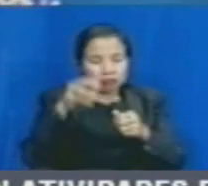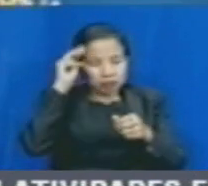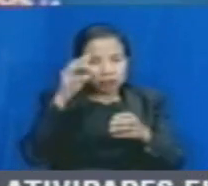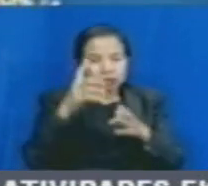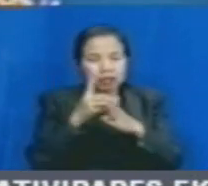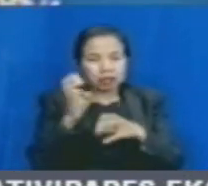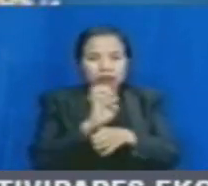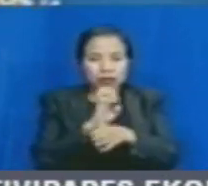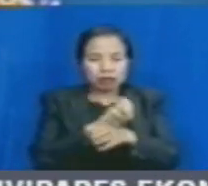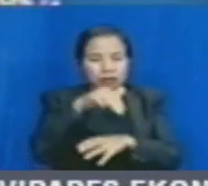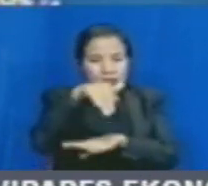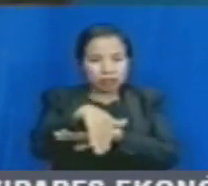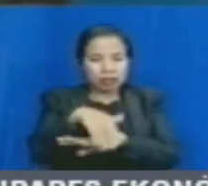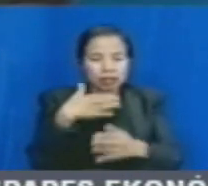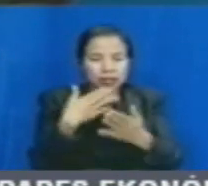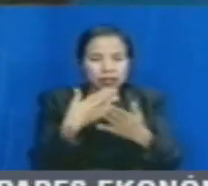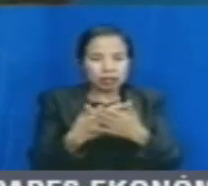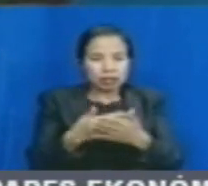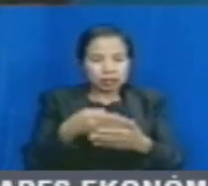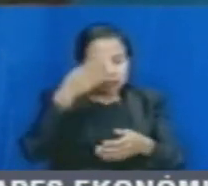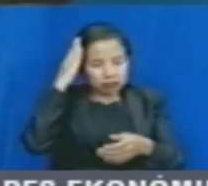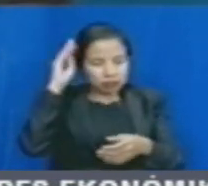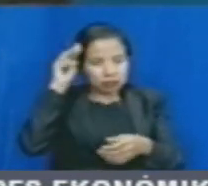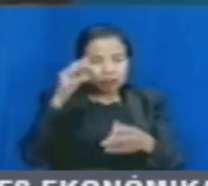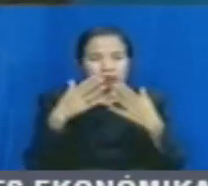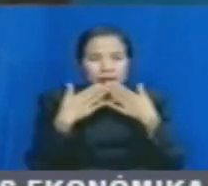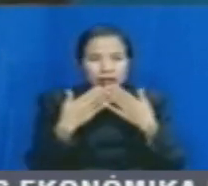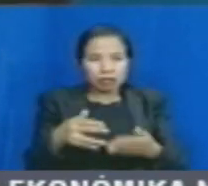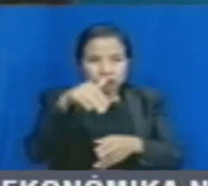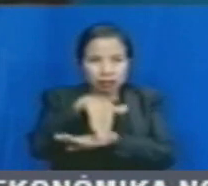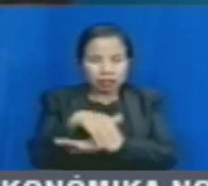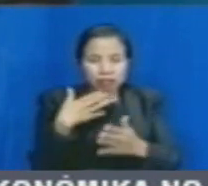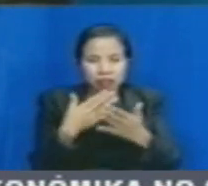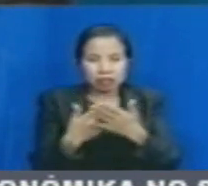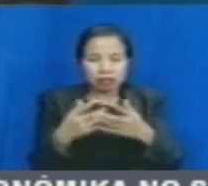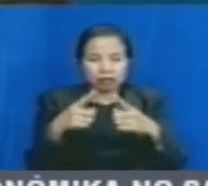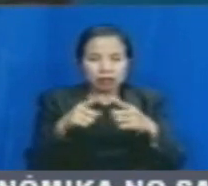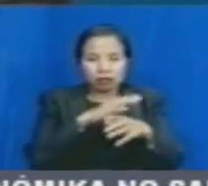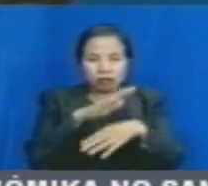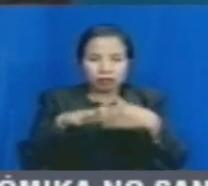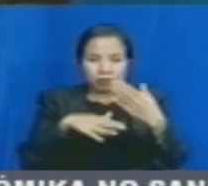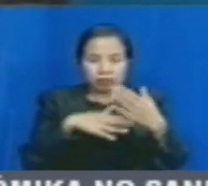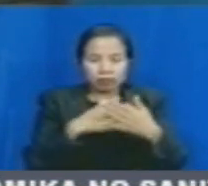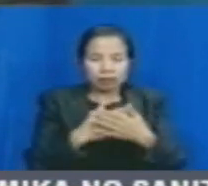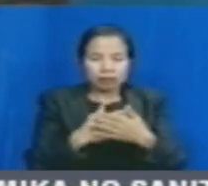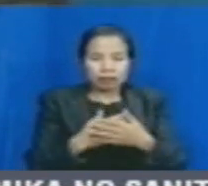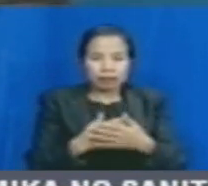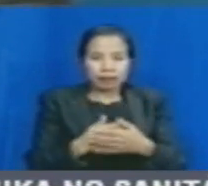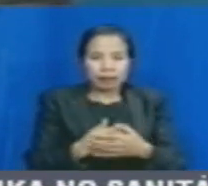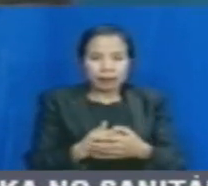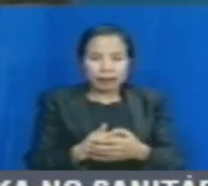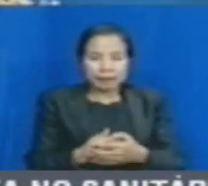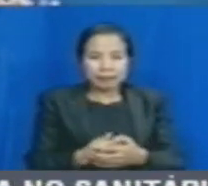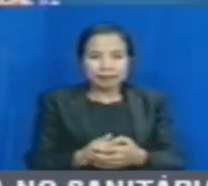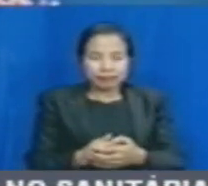econômicos. Kalandiak, senhor ministro. Obrigado, Kalandiak, telespectador Sirahoto. Dia que é o